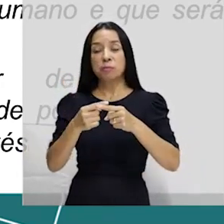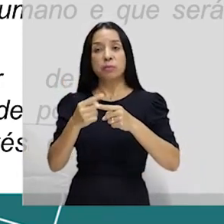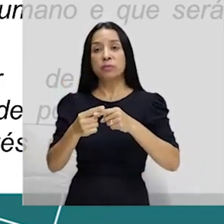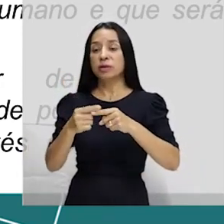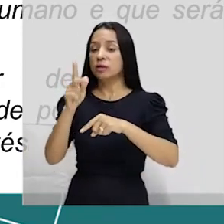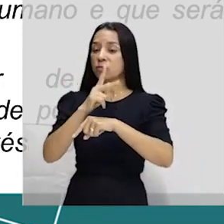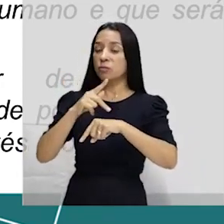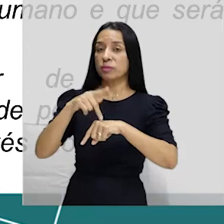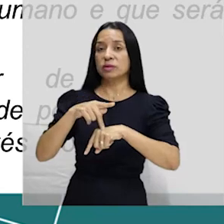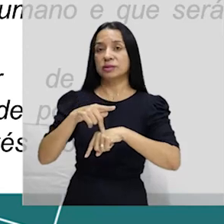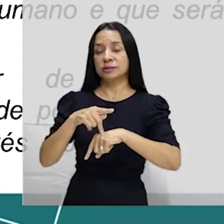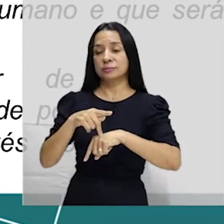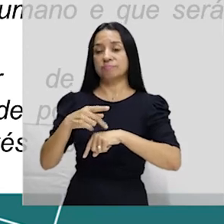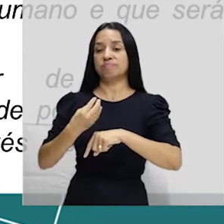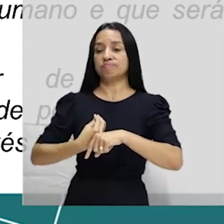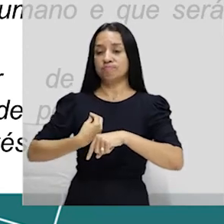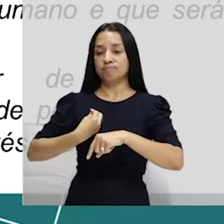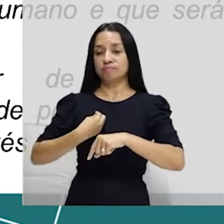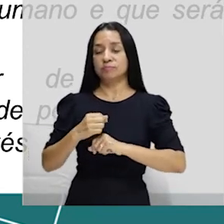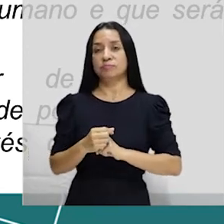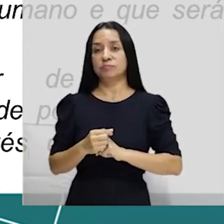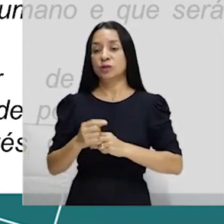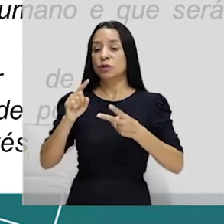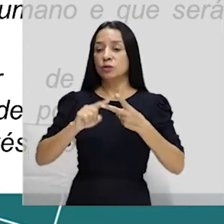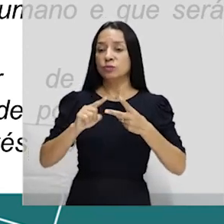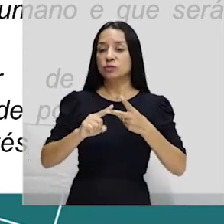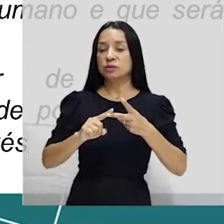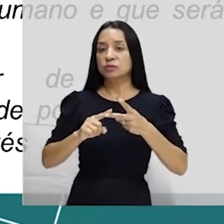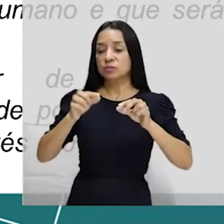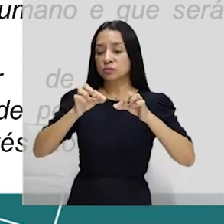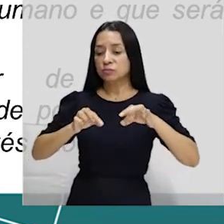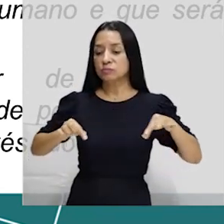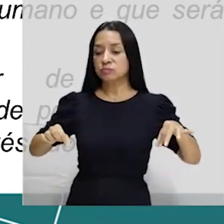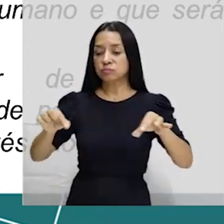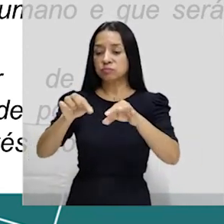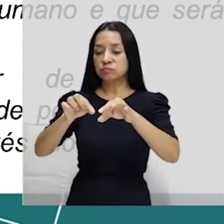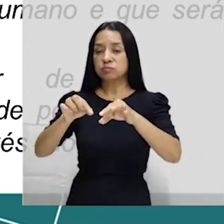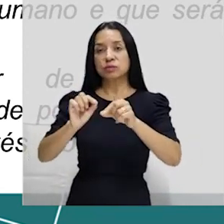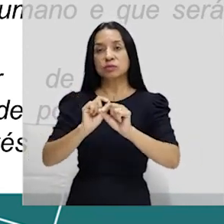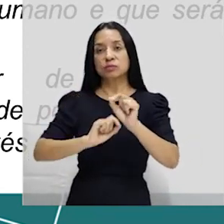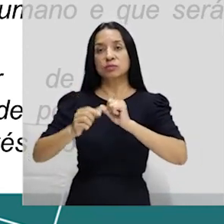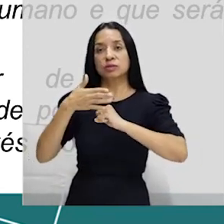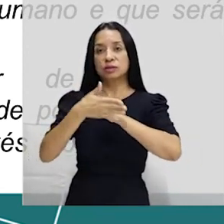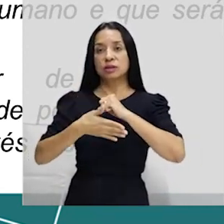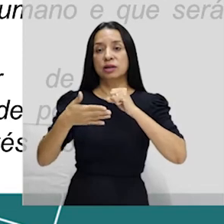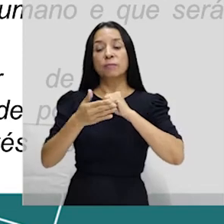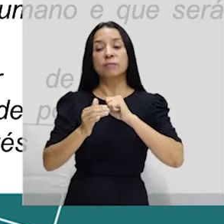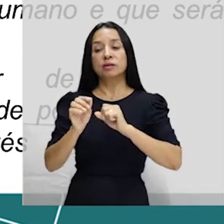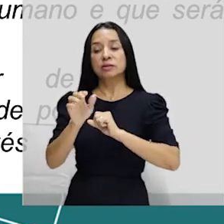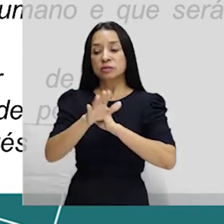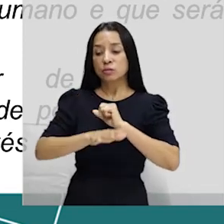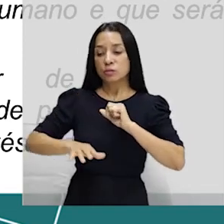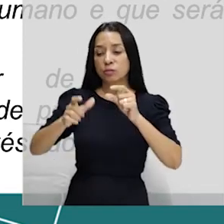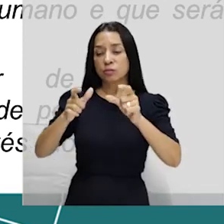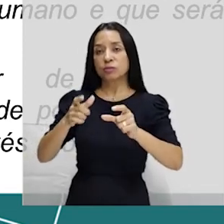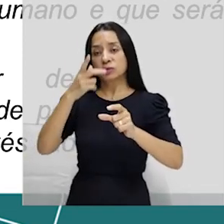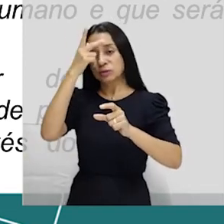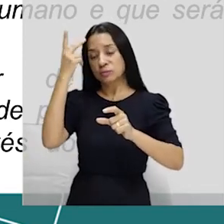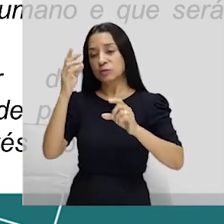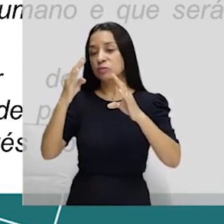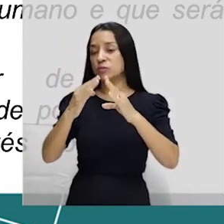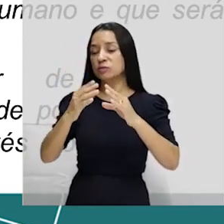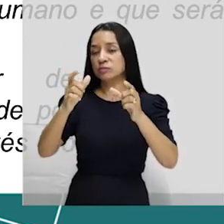a população que ali, né, existe. Para qual é a função básica do Estado, Marcos? Administrar regras para a boa